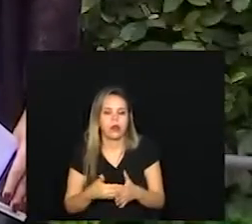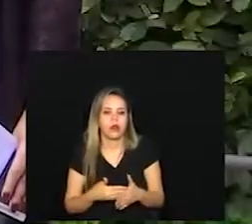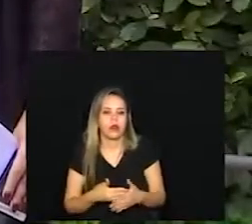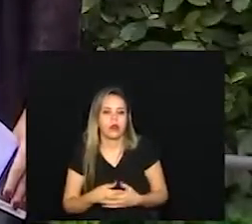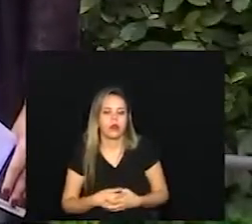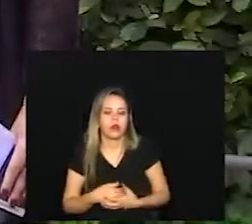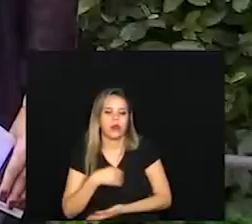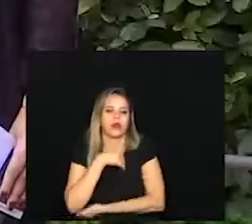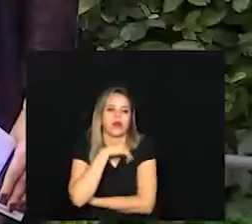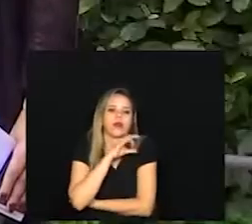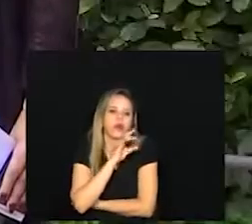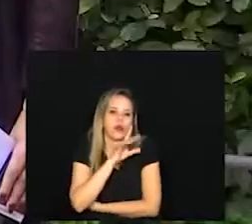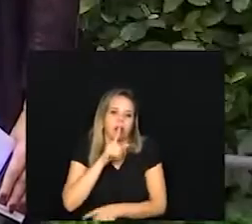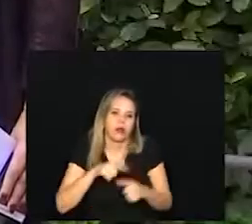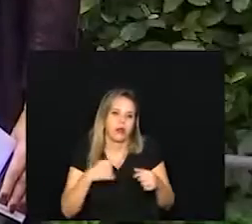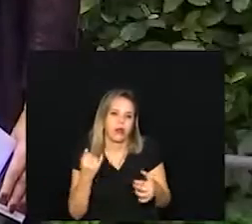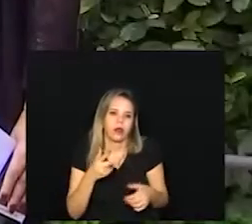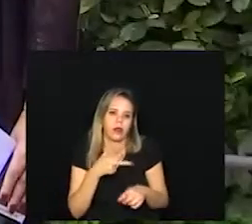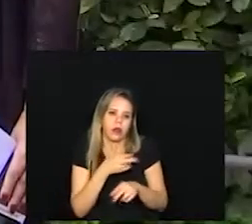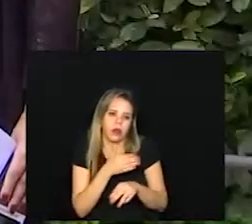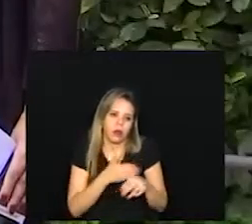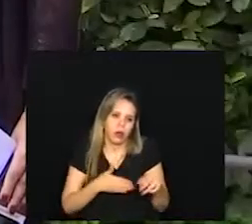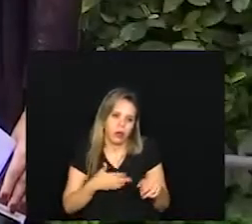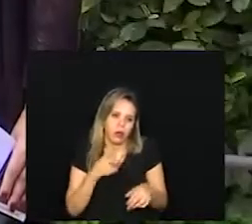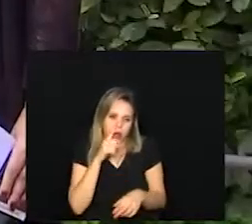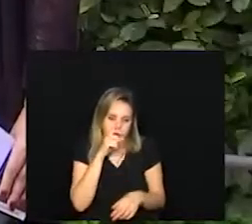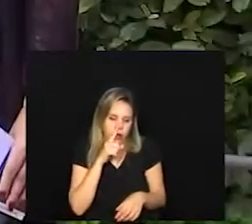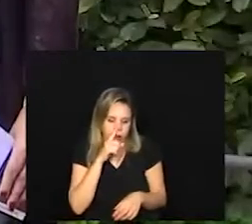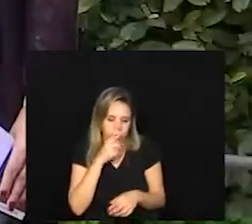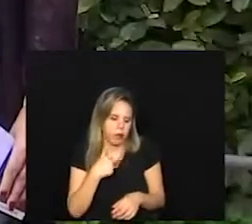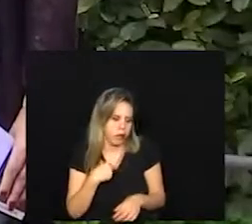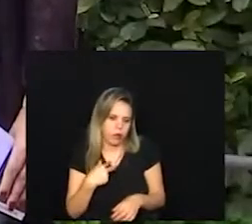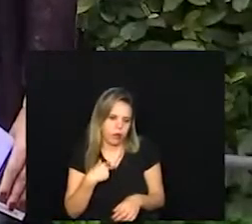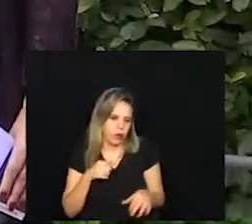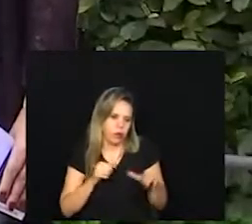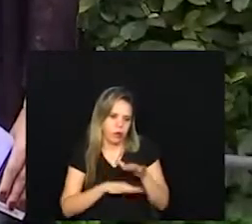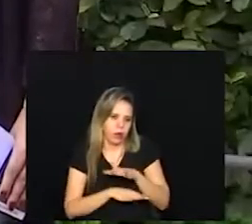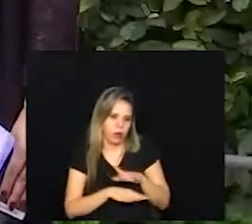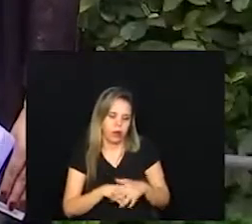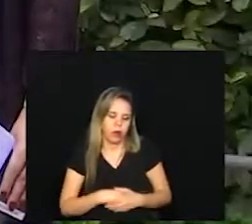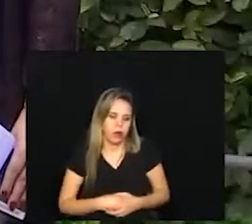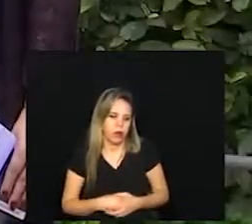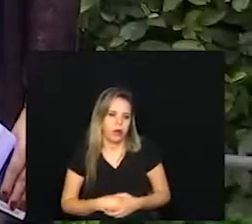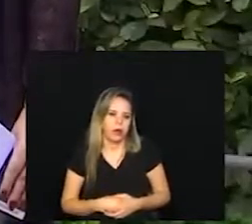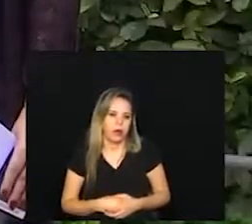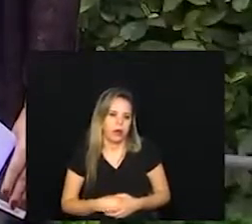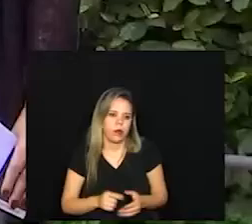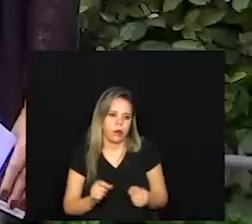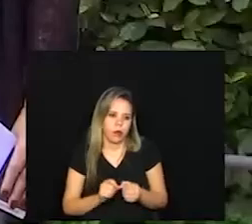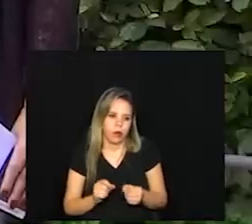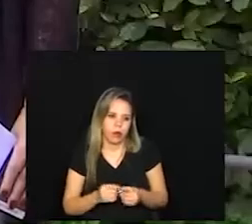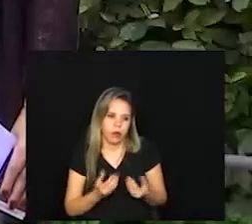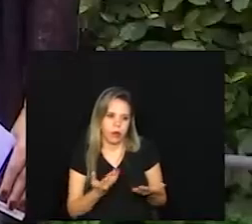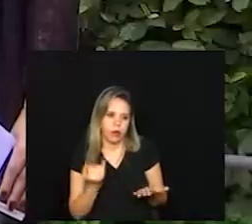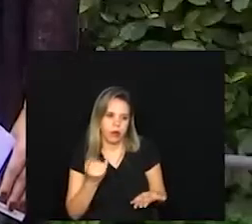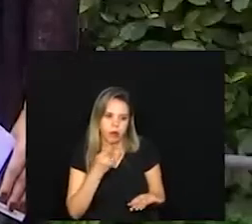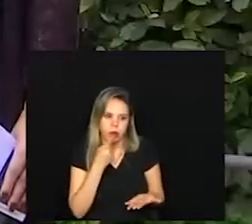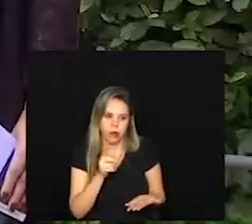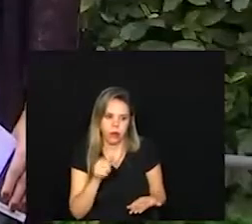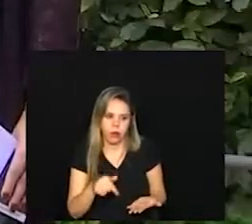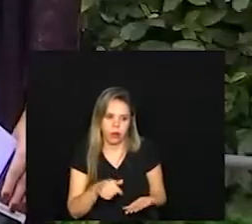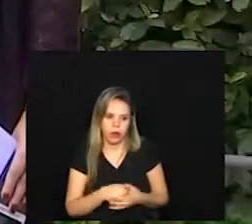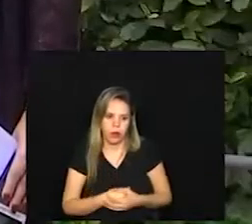para objetos cortantes, enfim, algo que possa oferecer risco ao usuário. Então, nós fazemos. E é importante dizer que